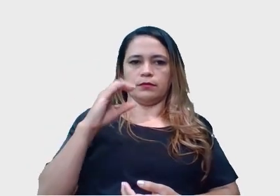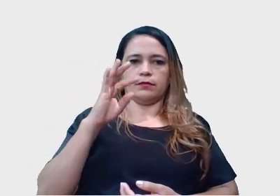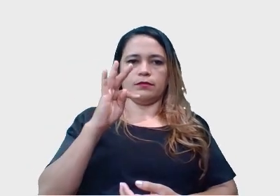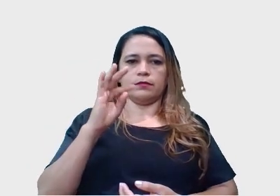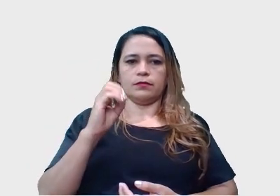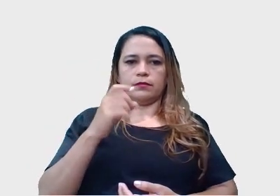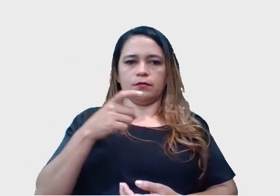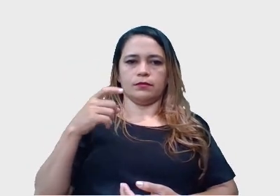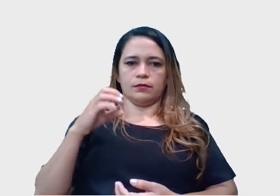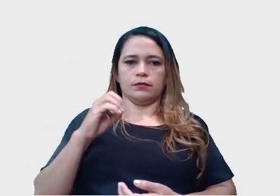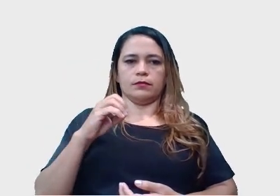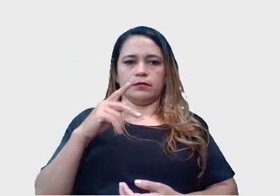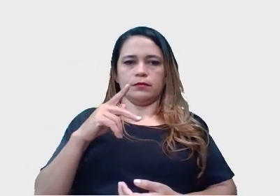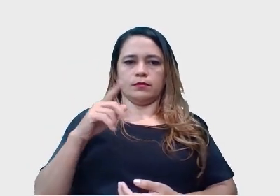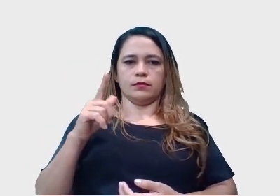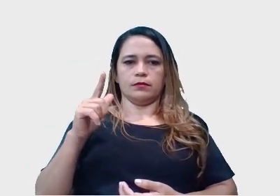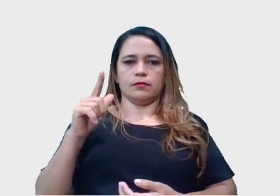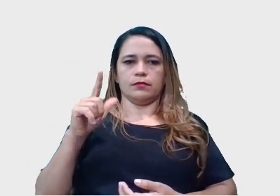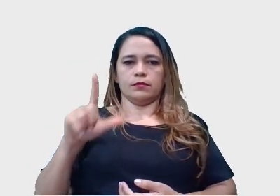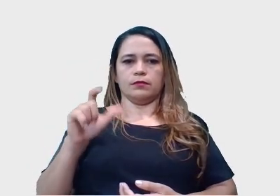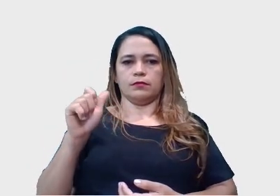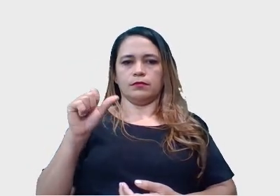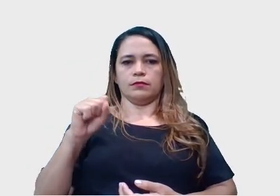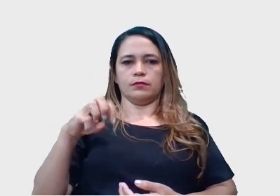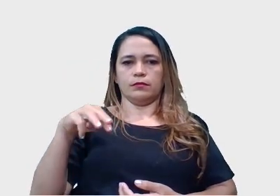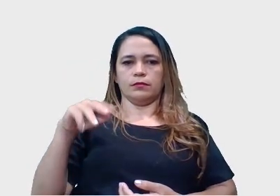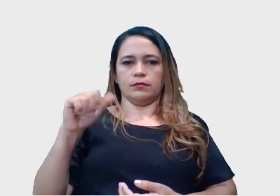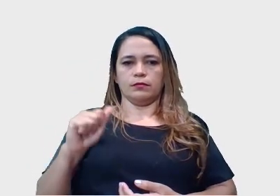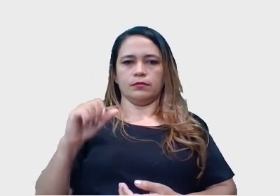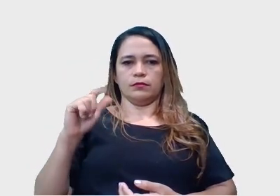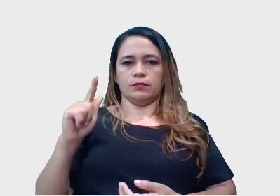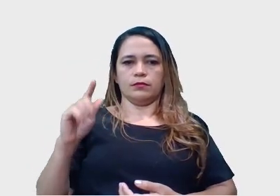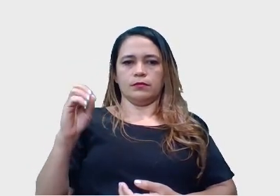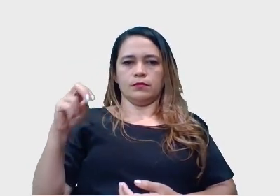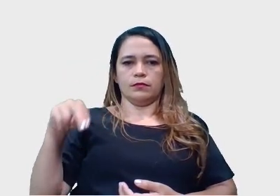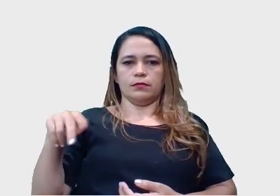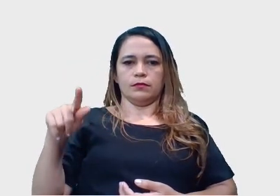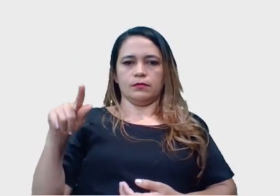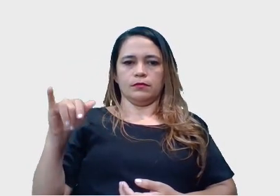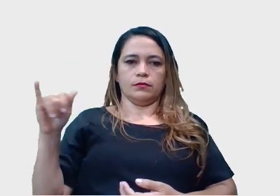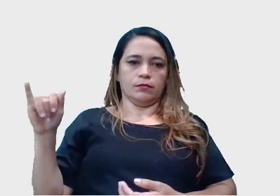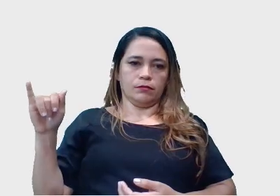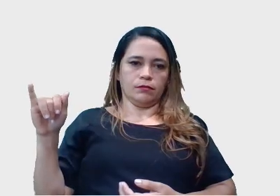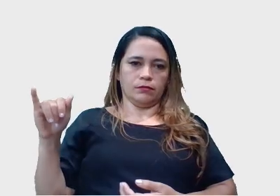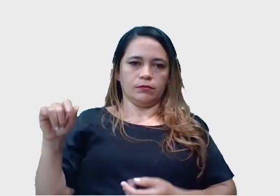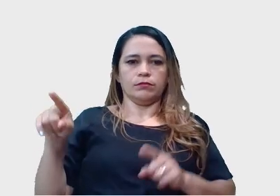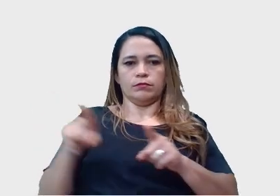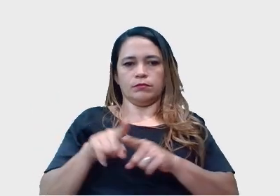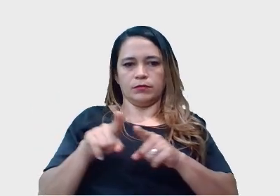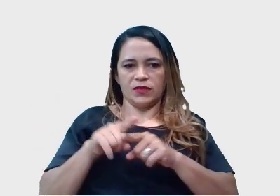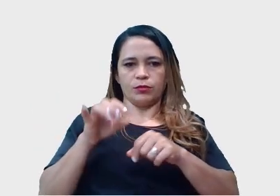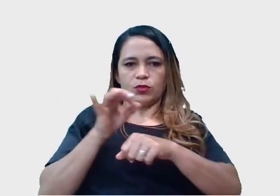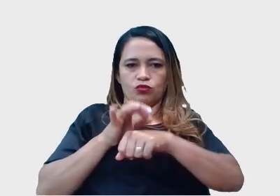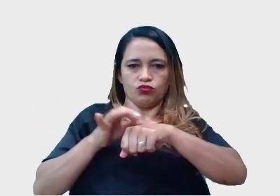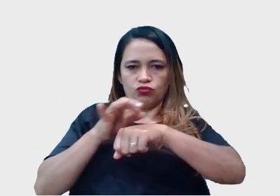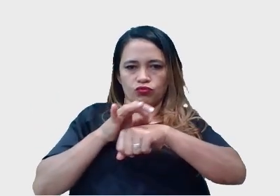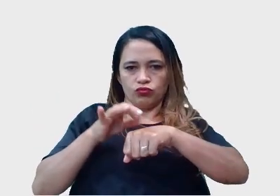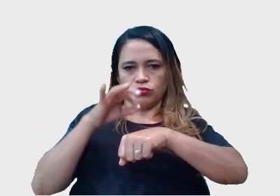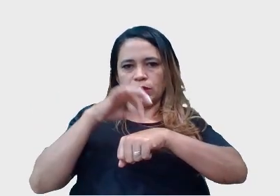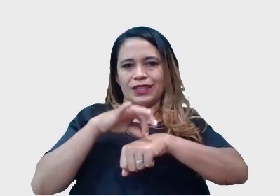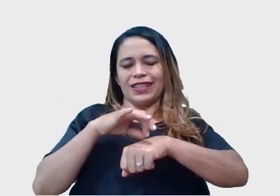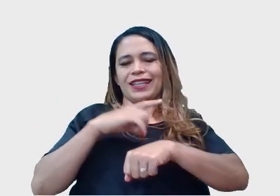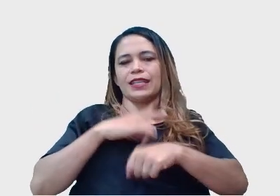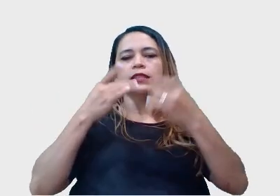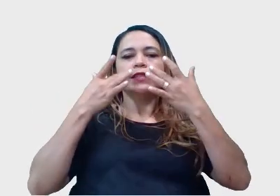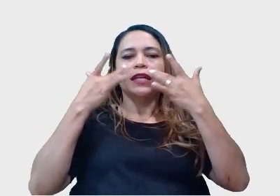gondii, ok? Como é que é a transmissão dessa doença? Através da ingestão de cistos também do protozoário presentes em fezes